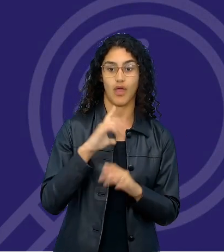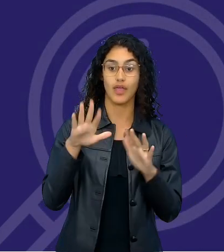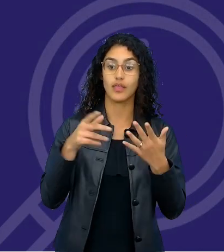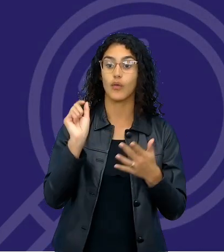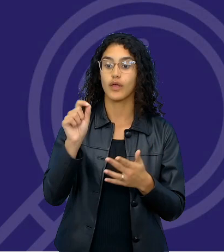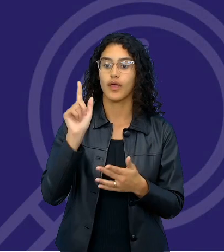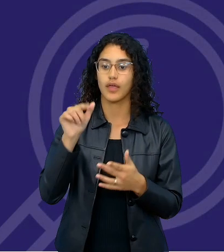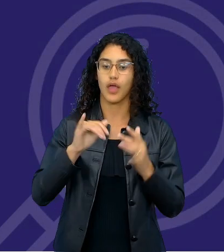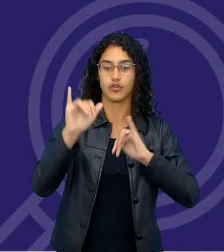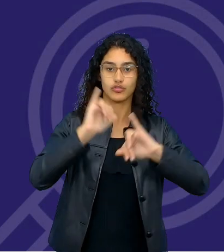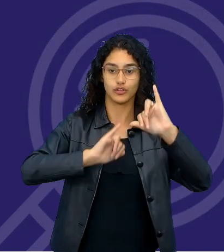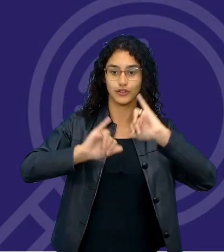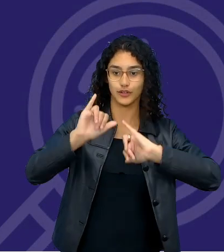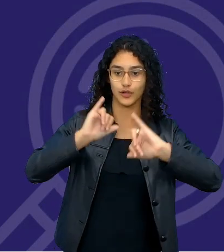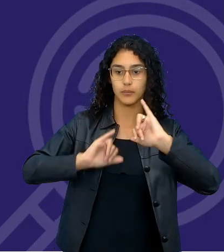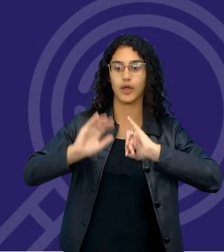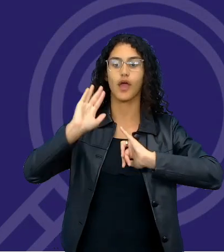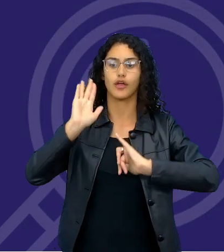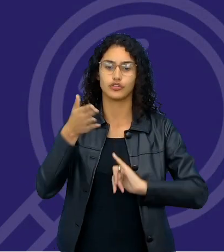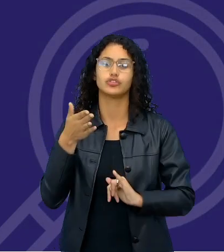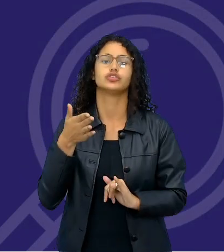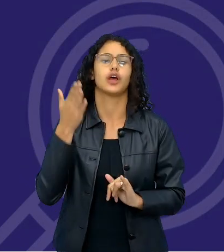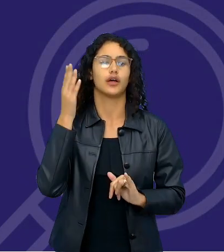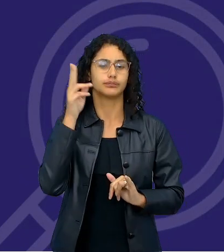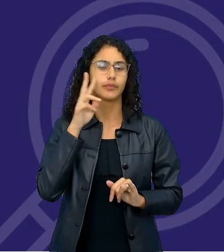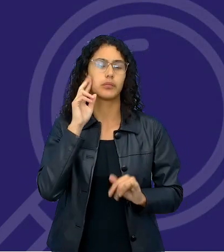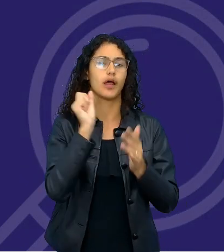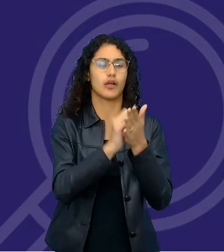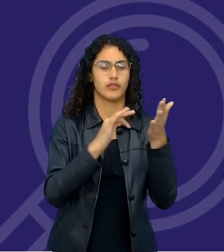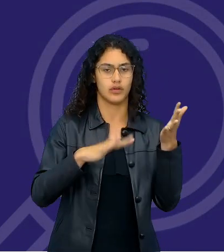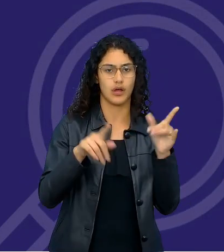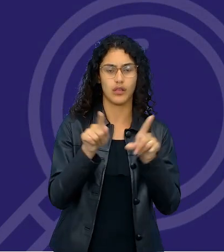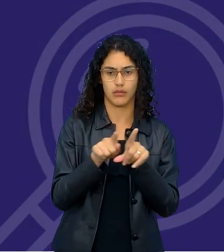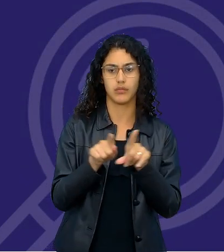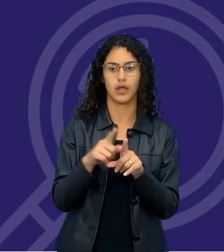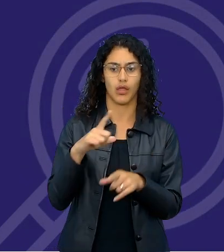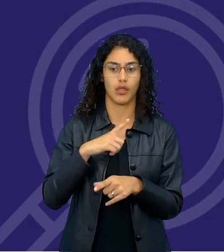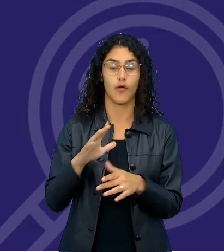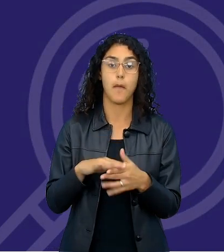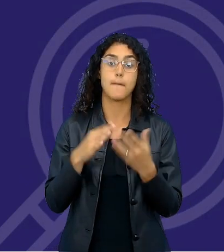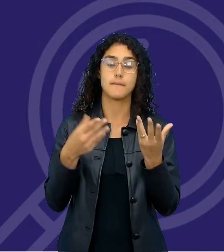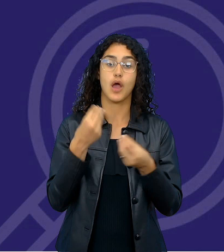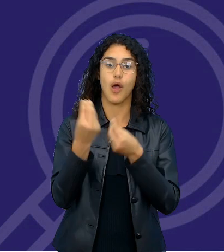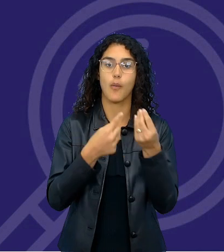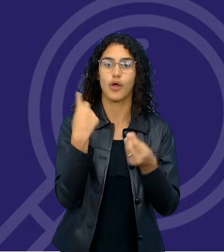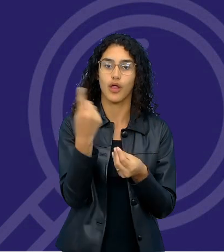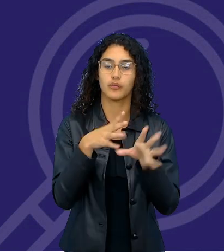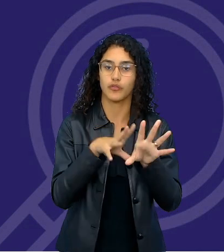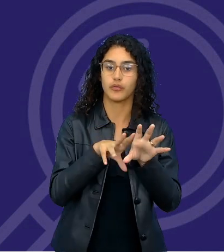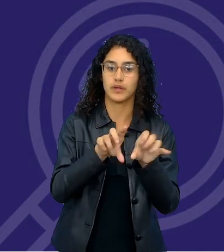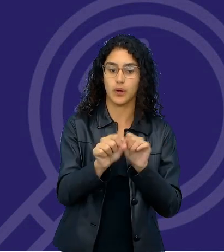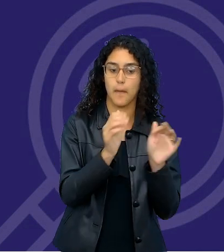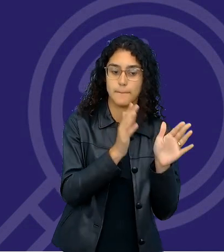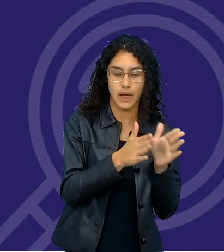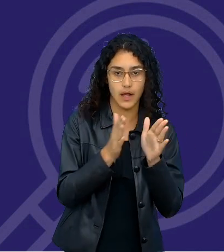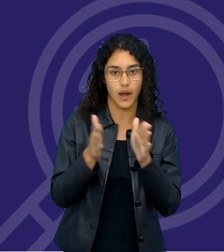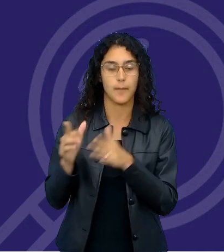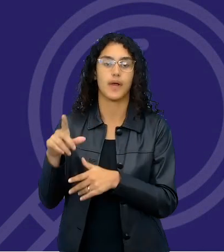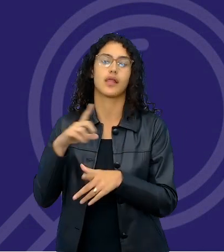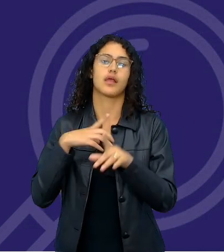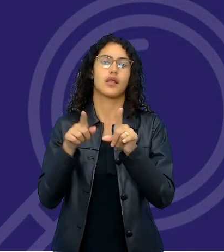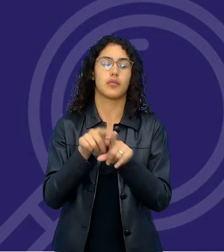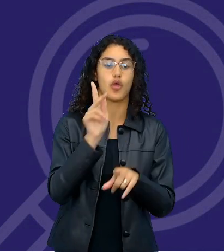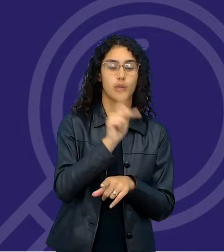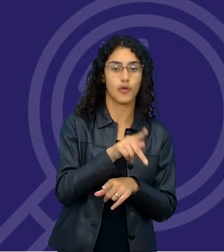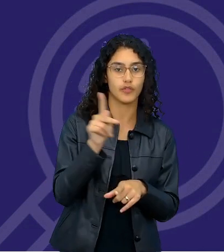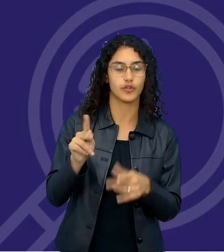quem é de química, no caso, já vai se lembrar dessa atividade, né? Mas como a gente está numa formação de etapa, tem os